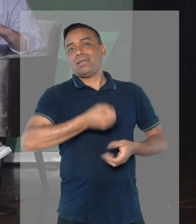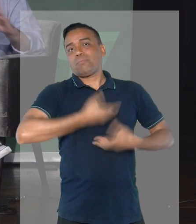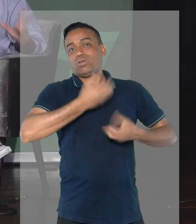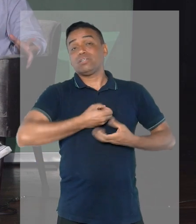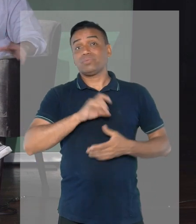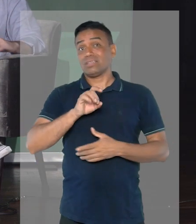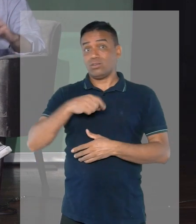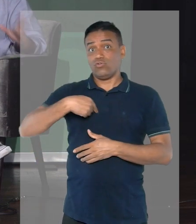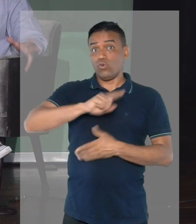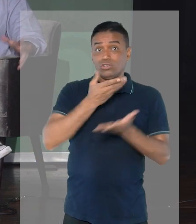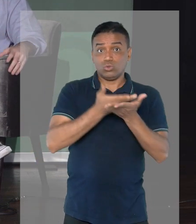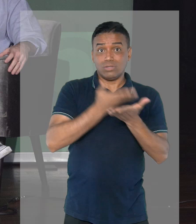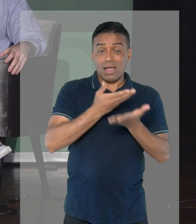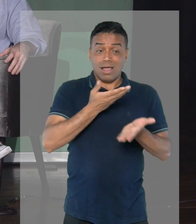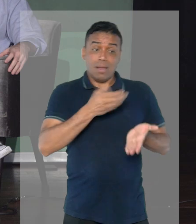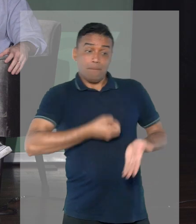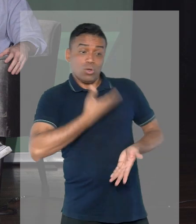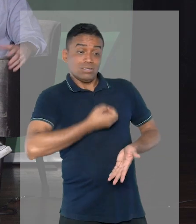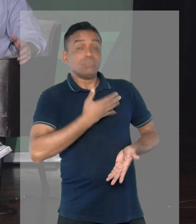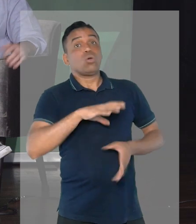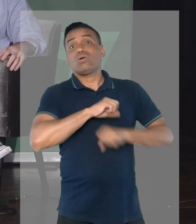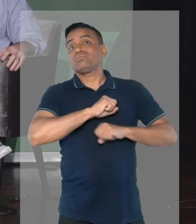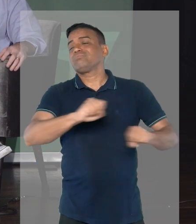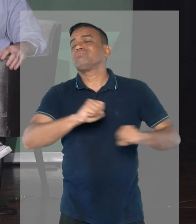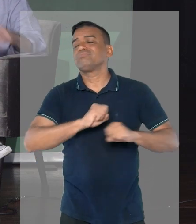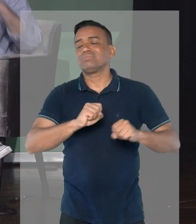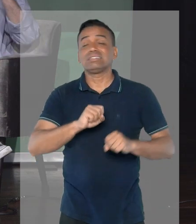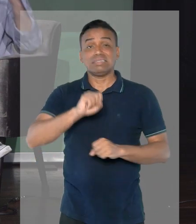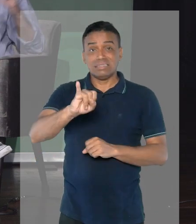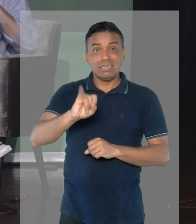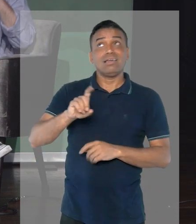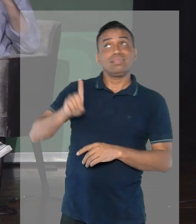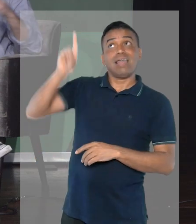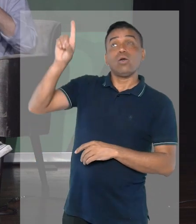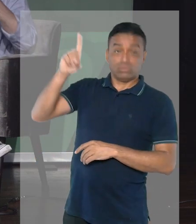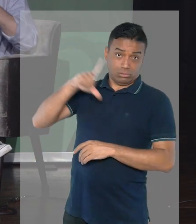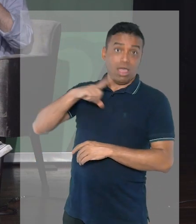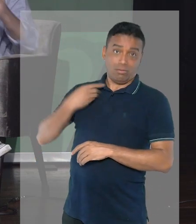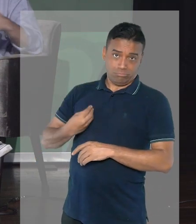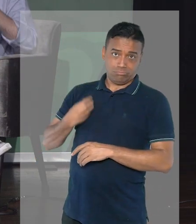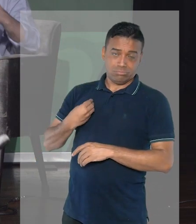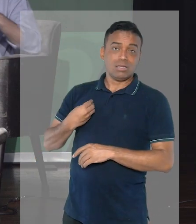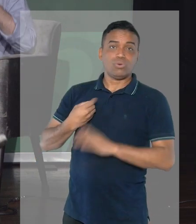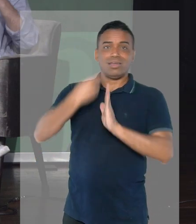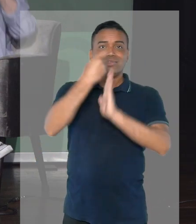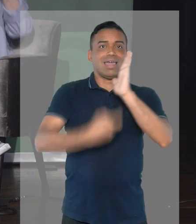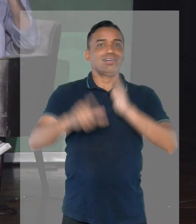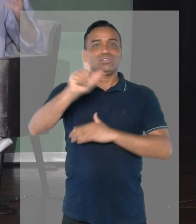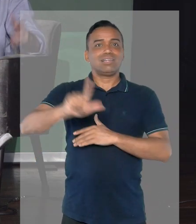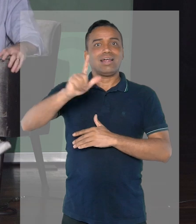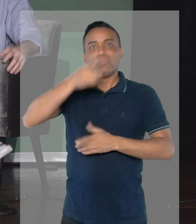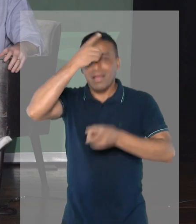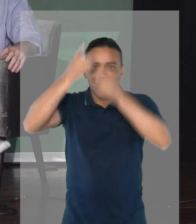Eu só fui estudar poesia porque eu gostava de poesia. Na verdade, se existe um Deus, é porque escreveram um texto literário